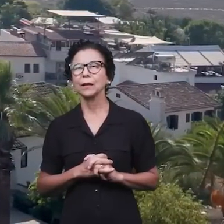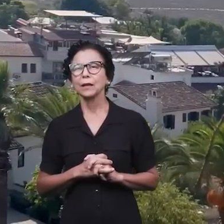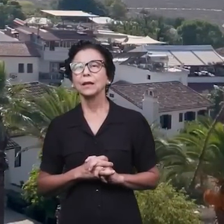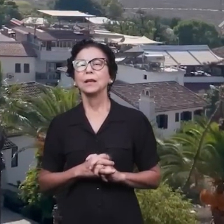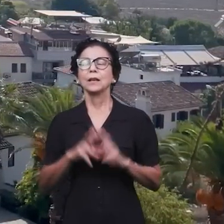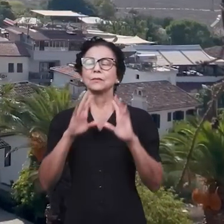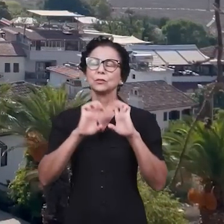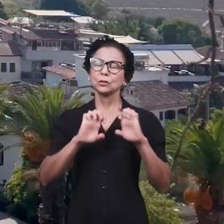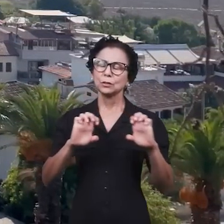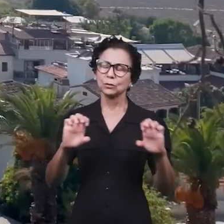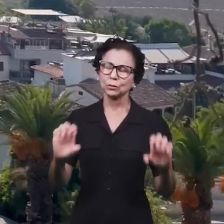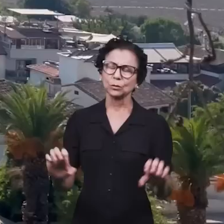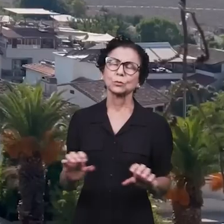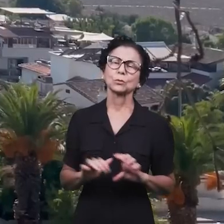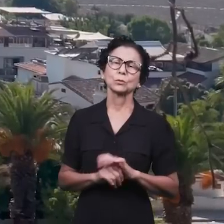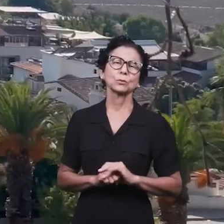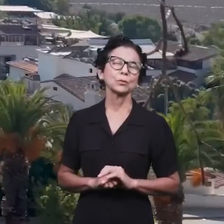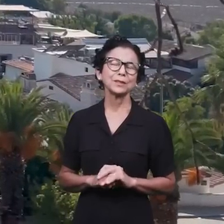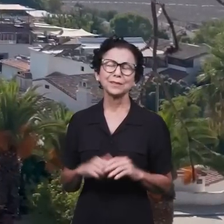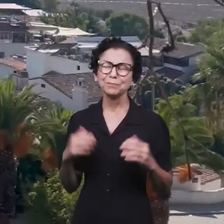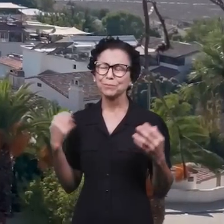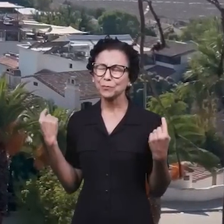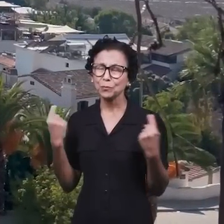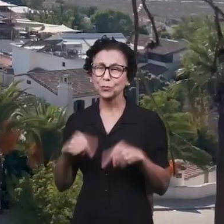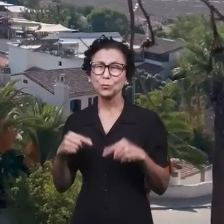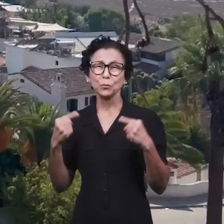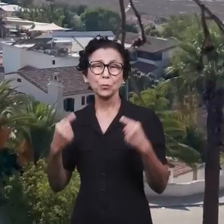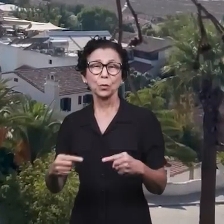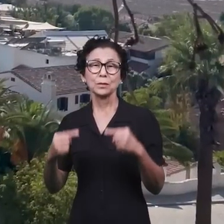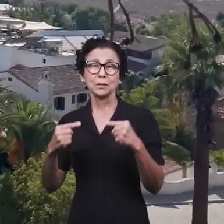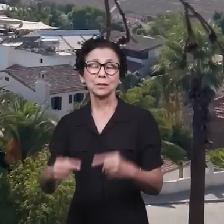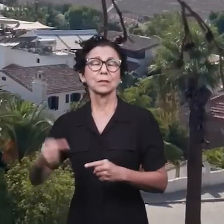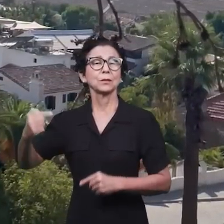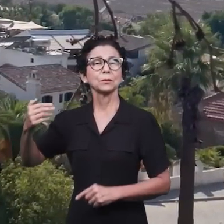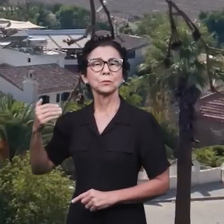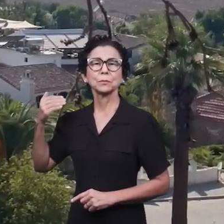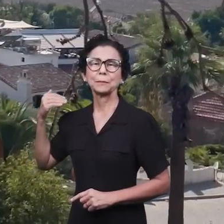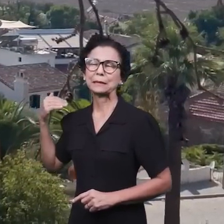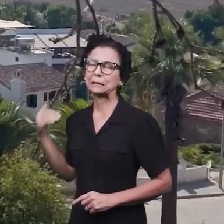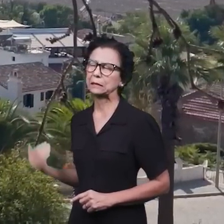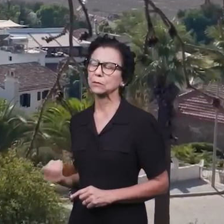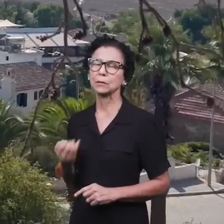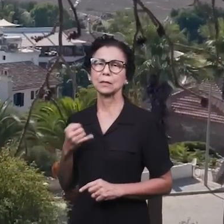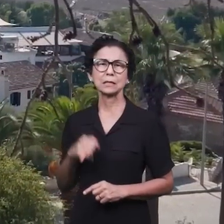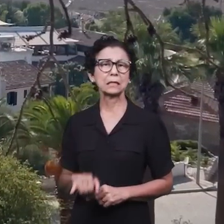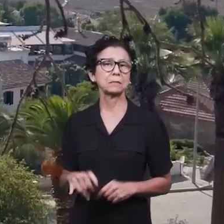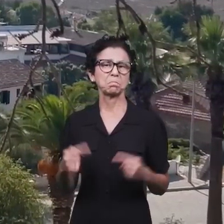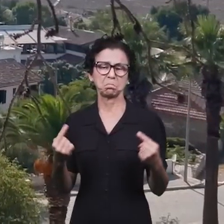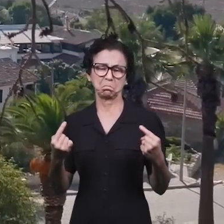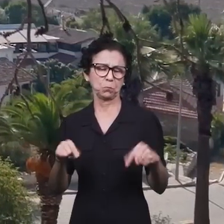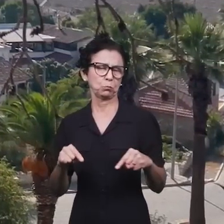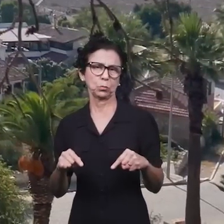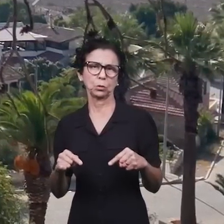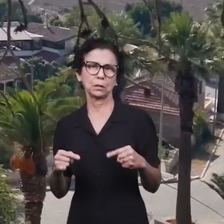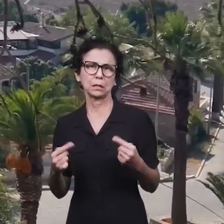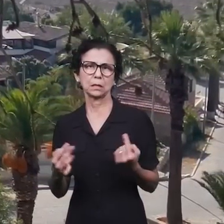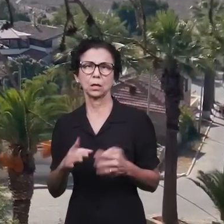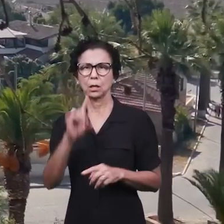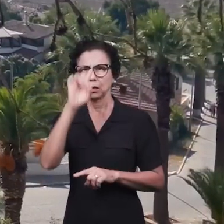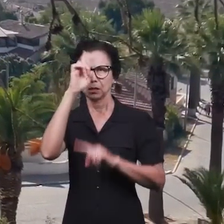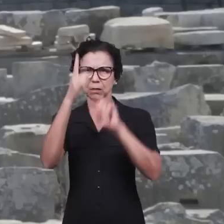no coração das pessoas, ela evangelizou, ela enfrentou toda a sorte de oposições na época, seja a